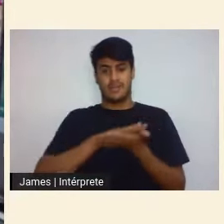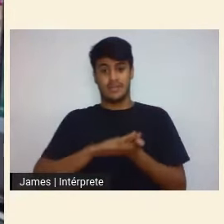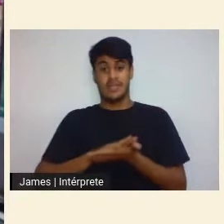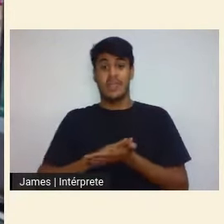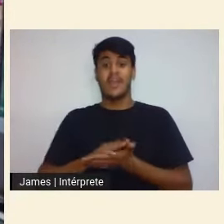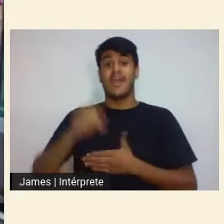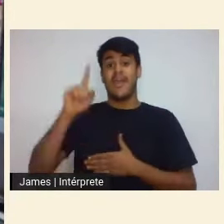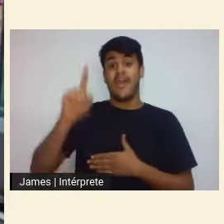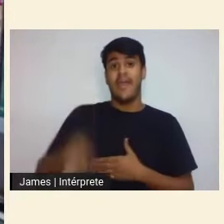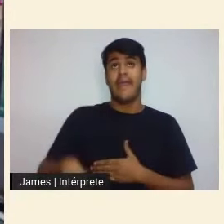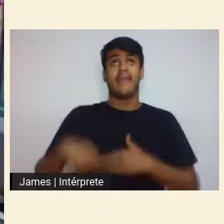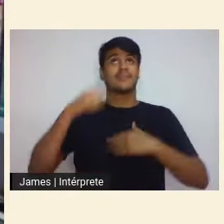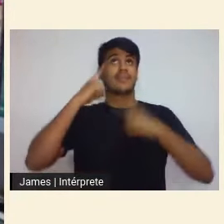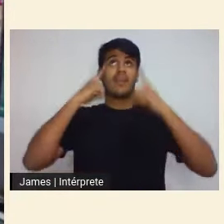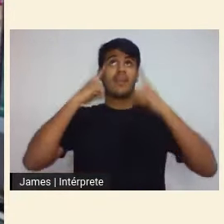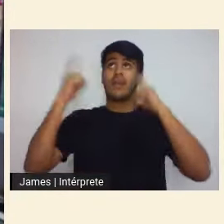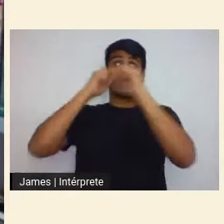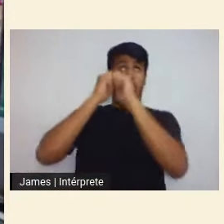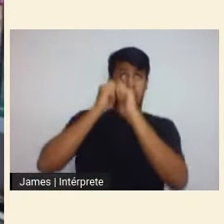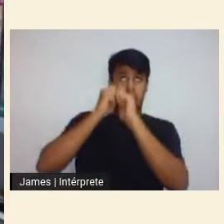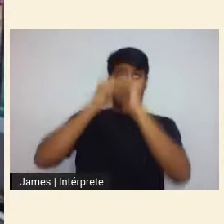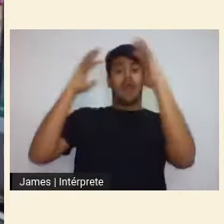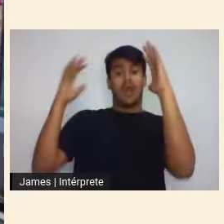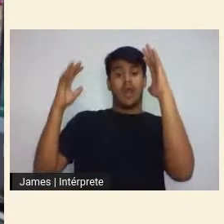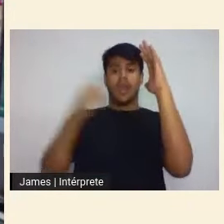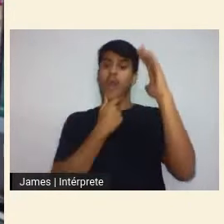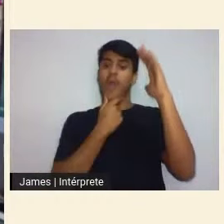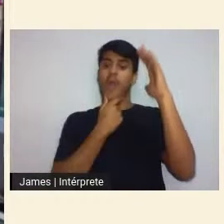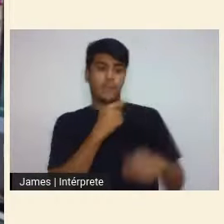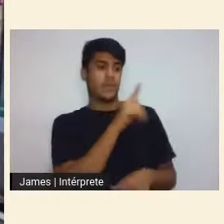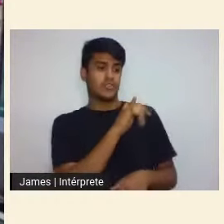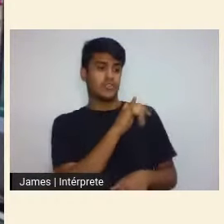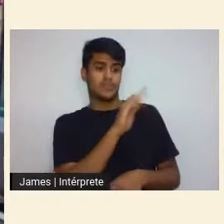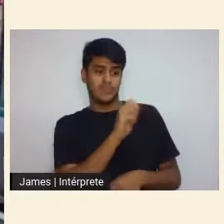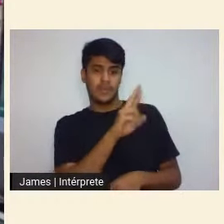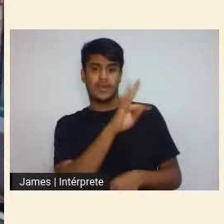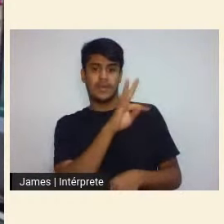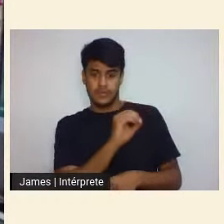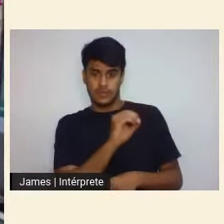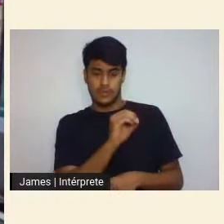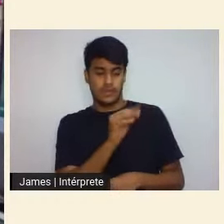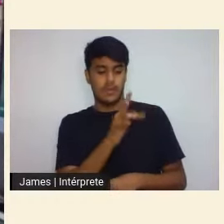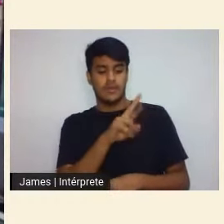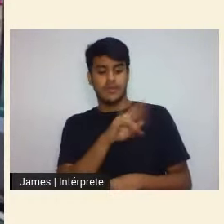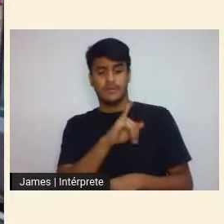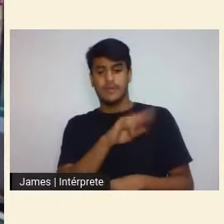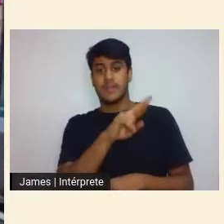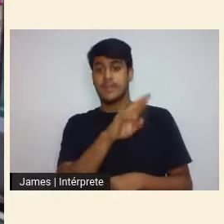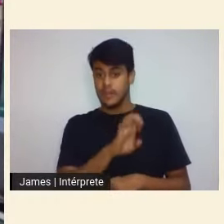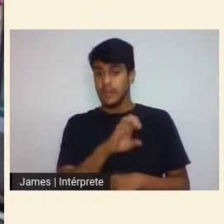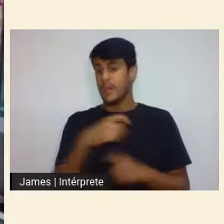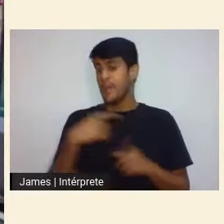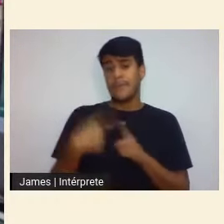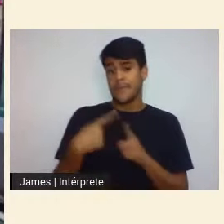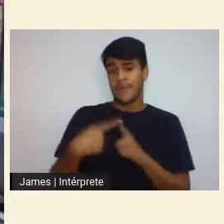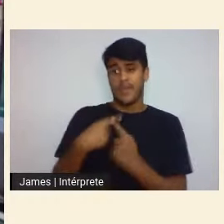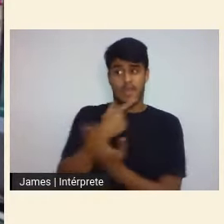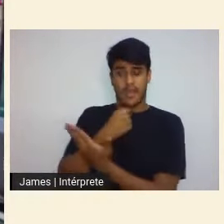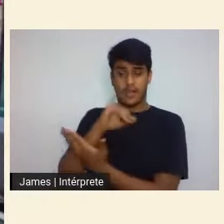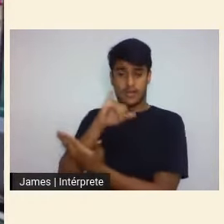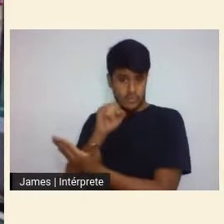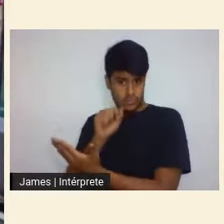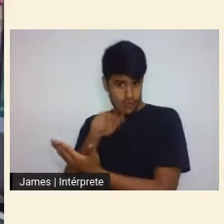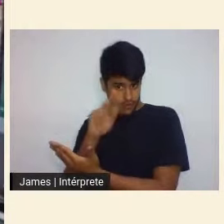criação imaginária de Gilberto Freire, não é? Já que Joaquim Enojosa levou a toda a